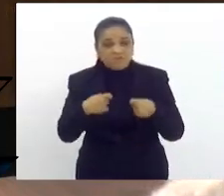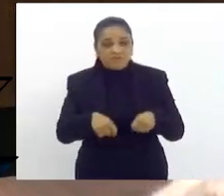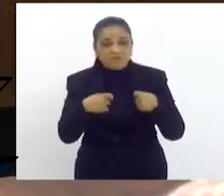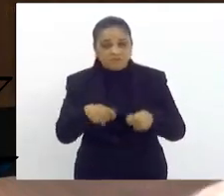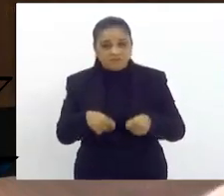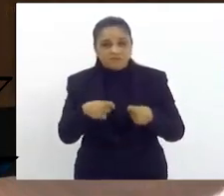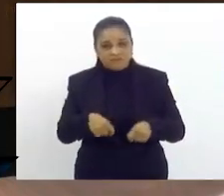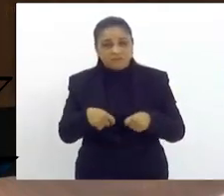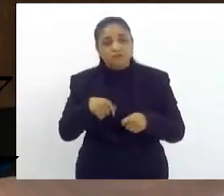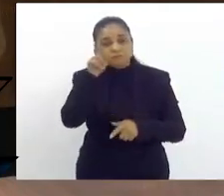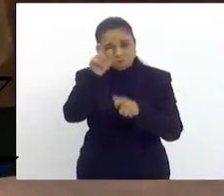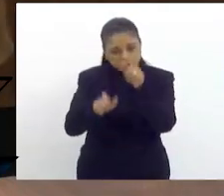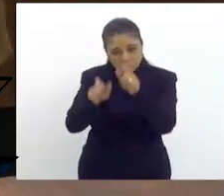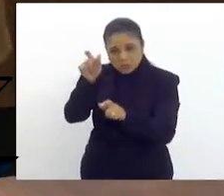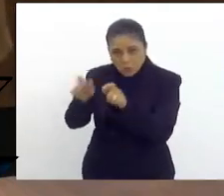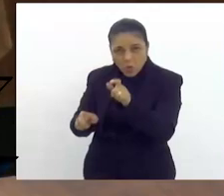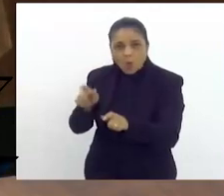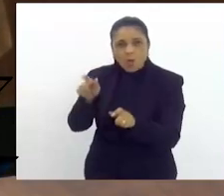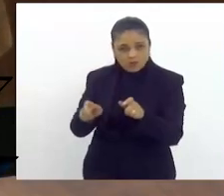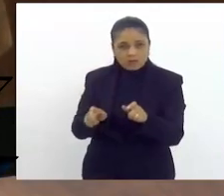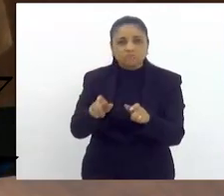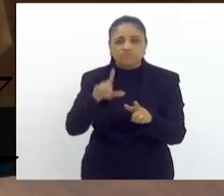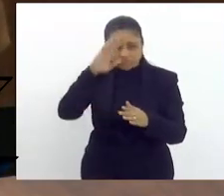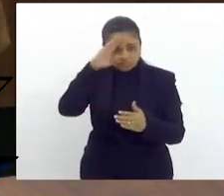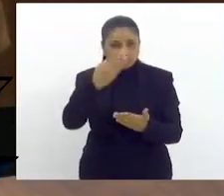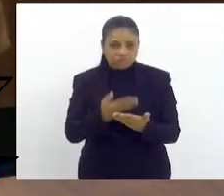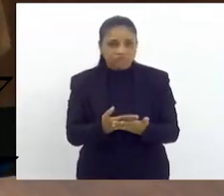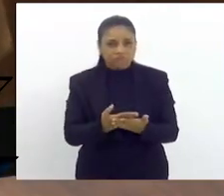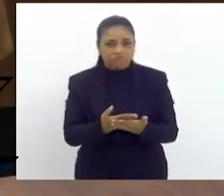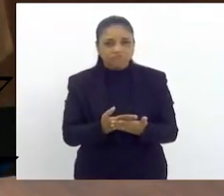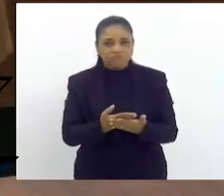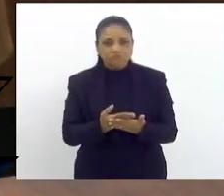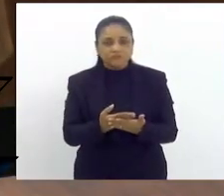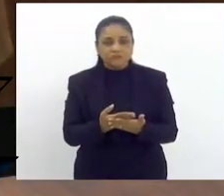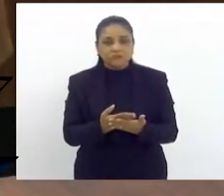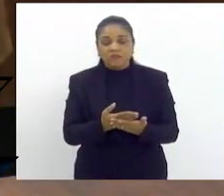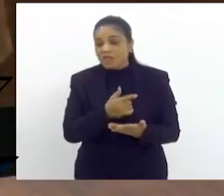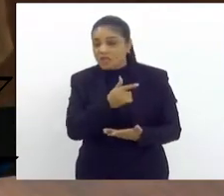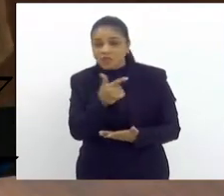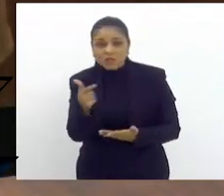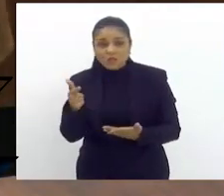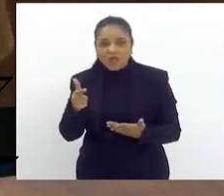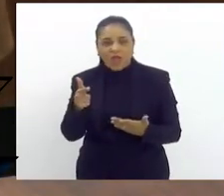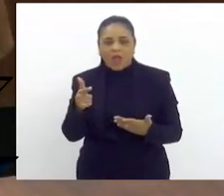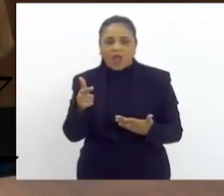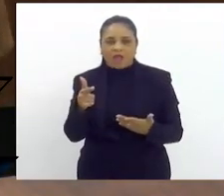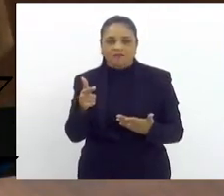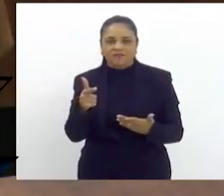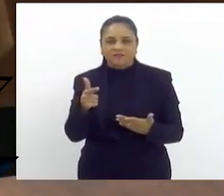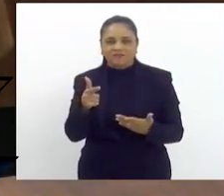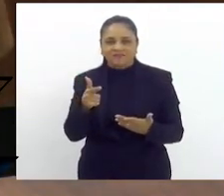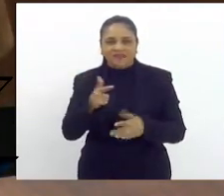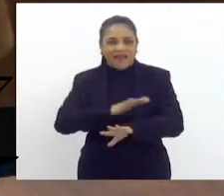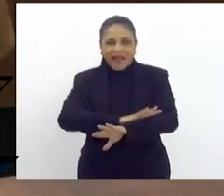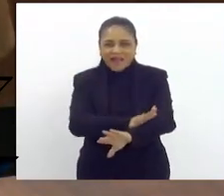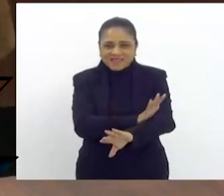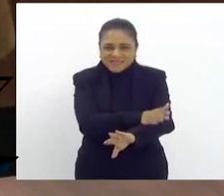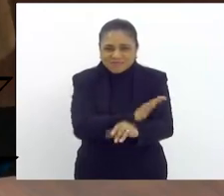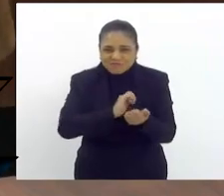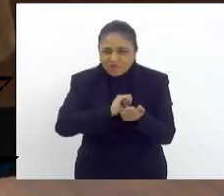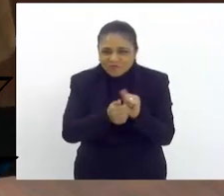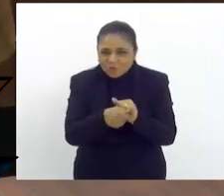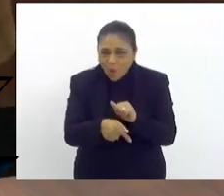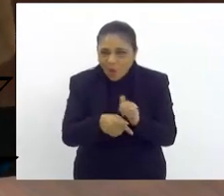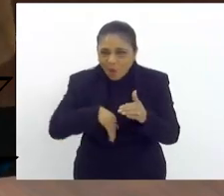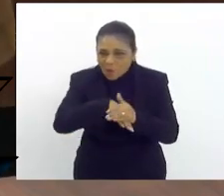ainda existem pessoas que dizem que não tem manifestação racista no futebol e tá